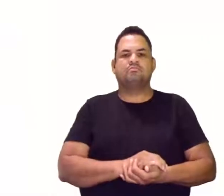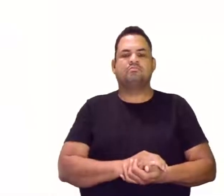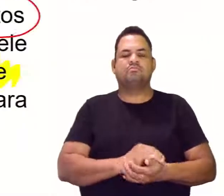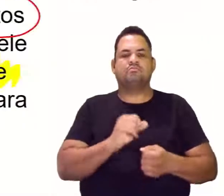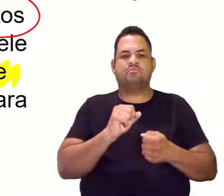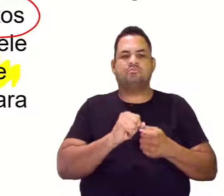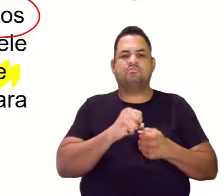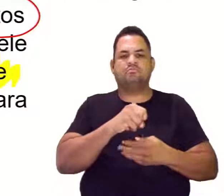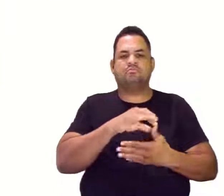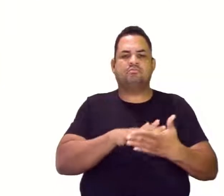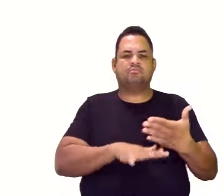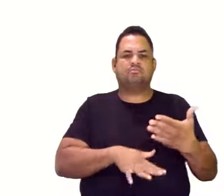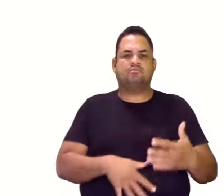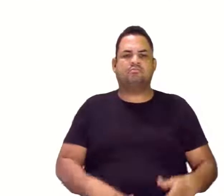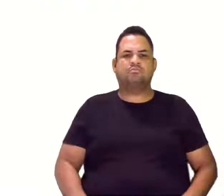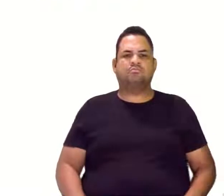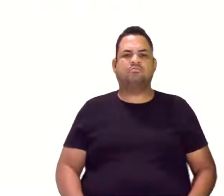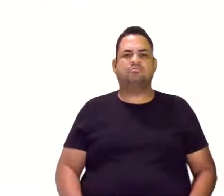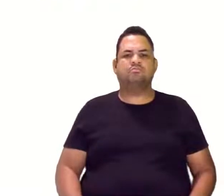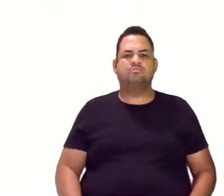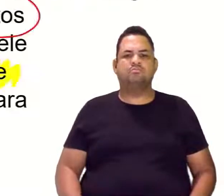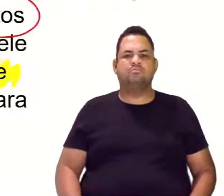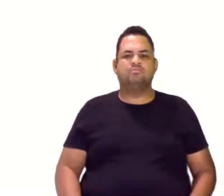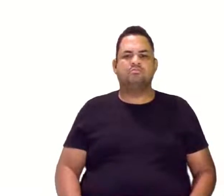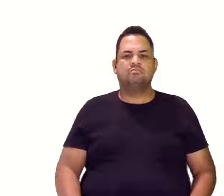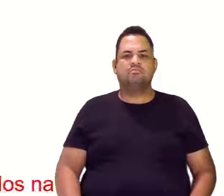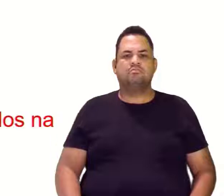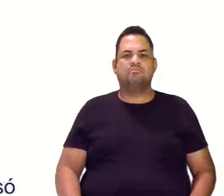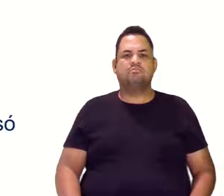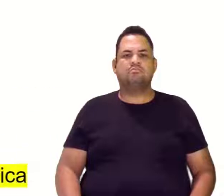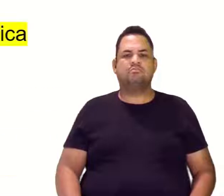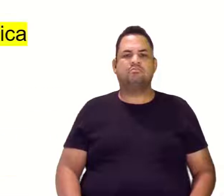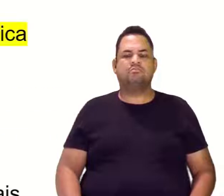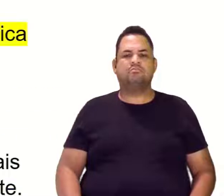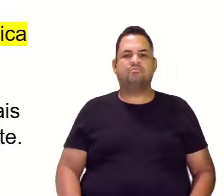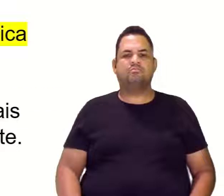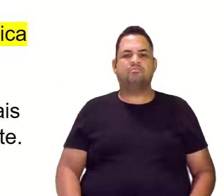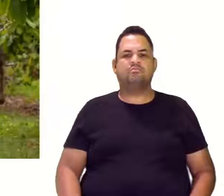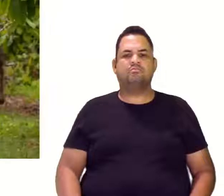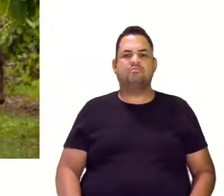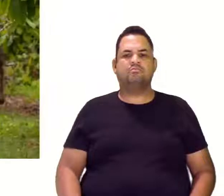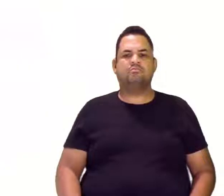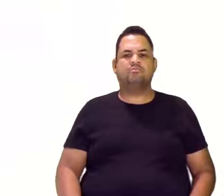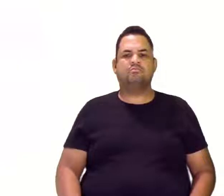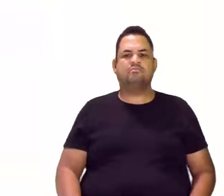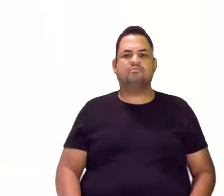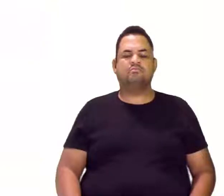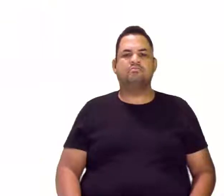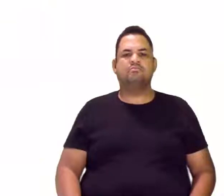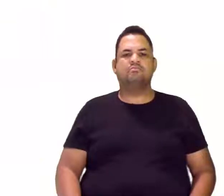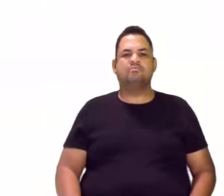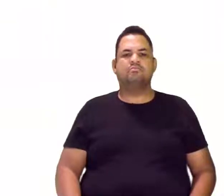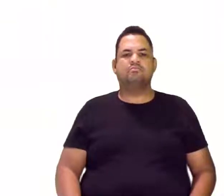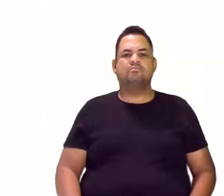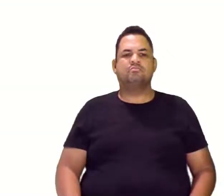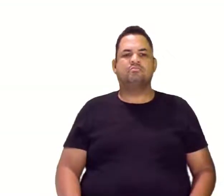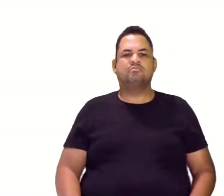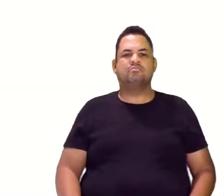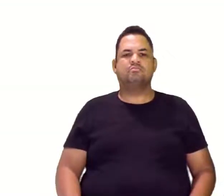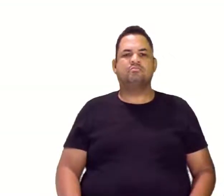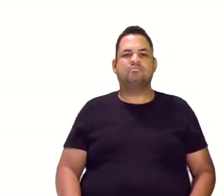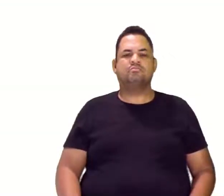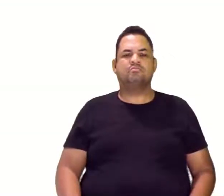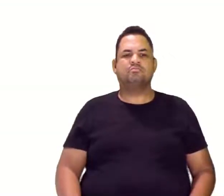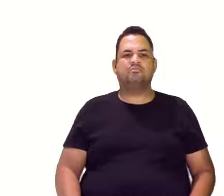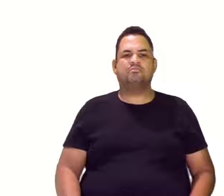a questão, vamos voltar aqui nela, né? Mas eu acho que está sem espaço aqui para resolver, né? Acho que tem uma... Dá para riscar sem não, passar tem isso. uma... Aqui,